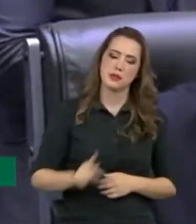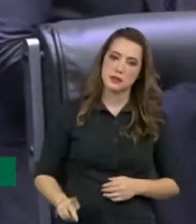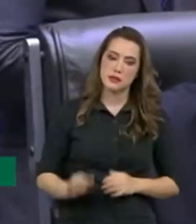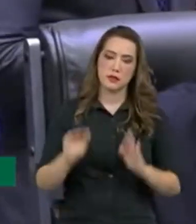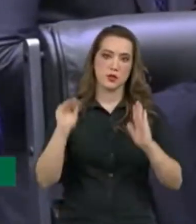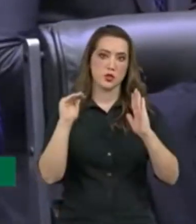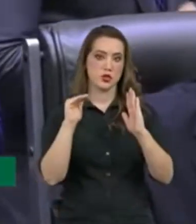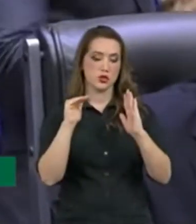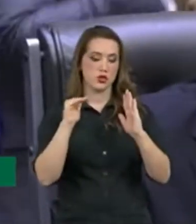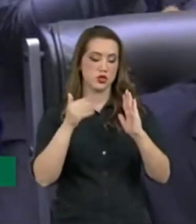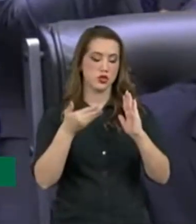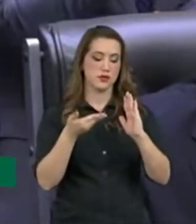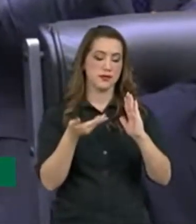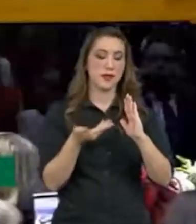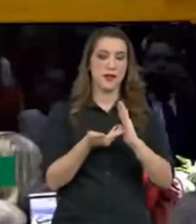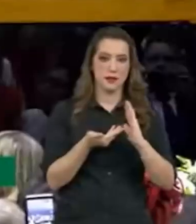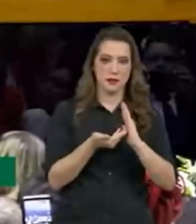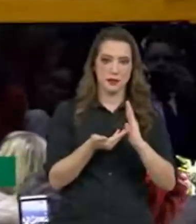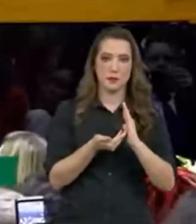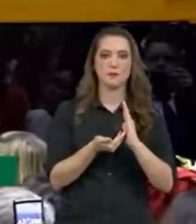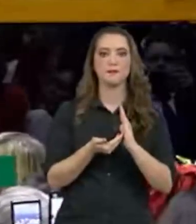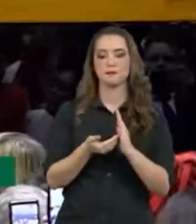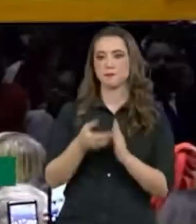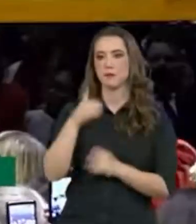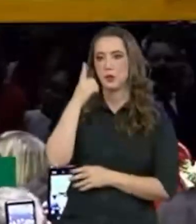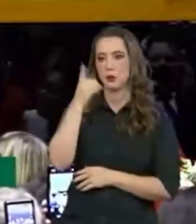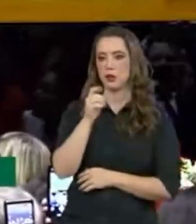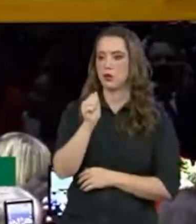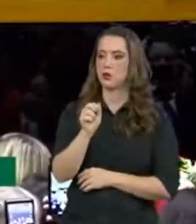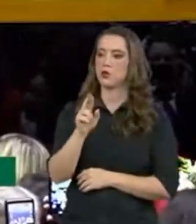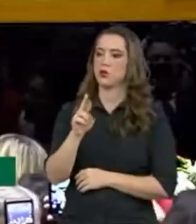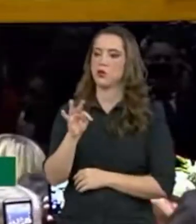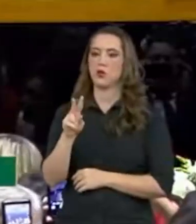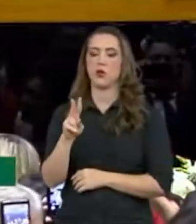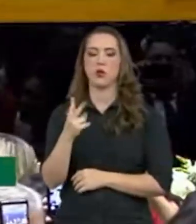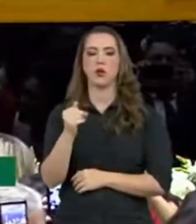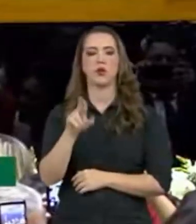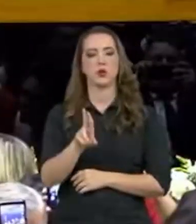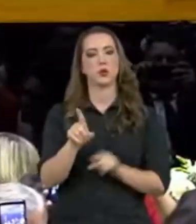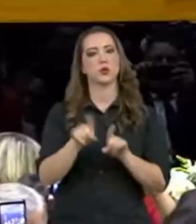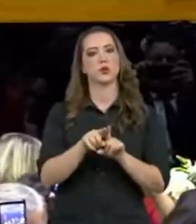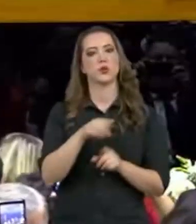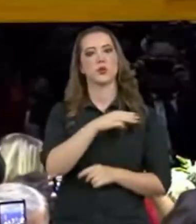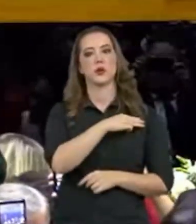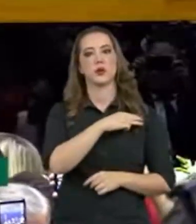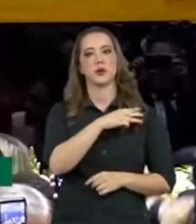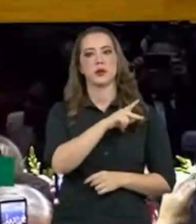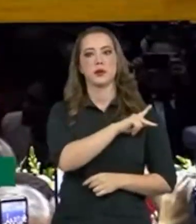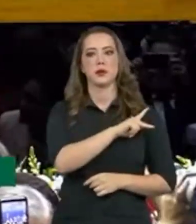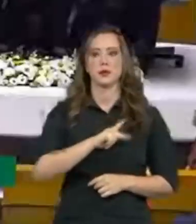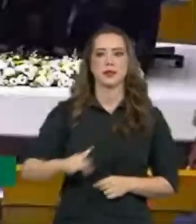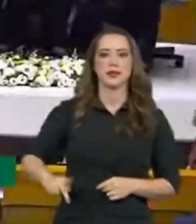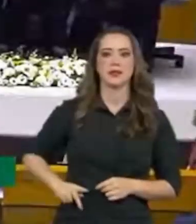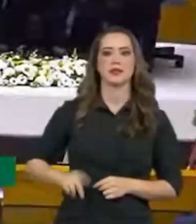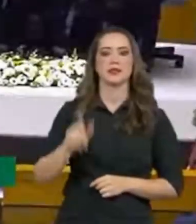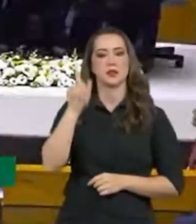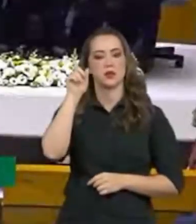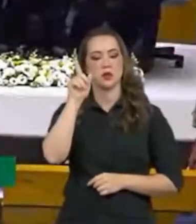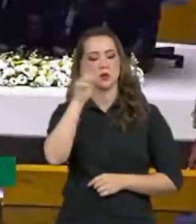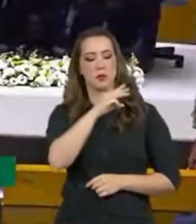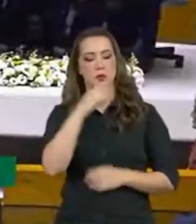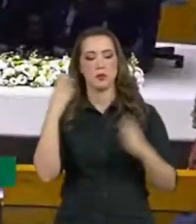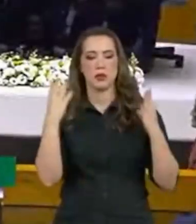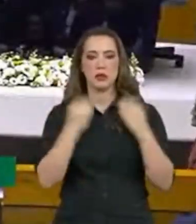Deputados, deputado Arthur Lira. Excelentíssima senhora presidenta do Supremo Tribunal Federal, ministra